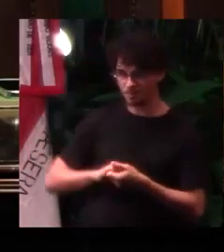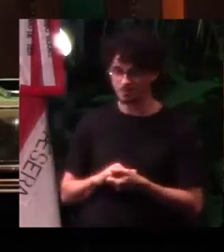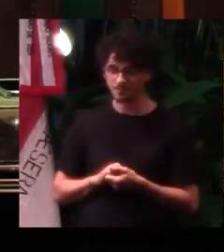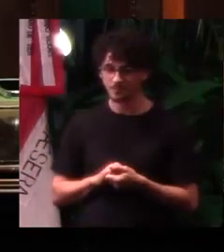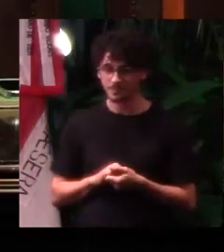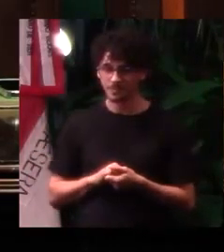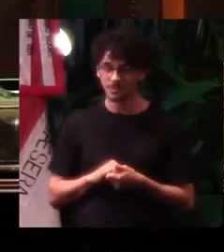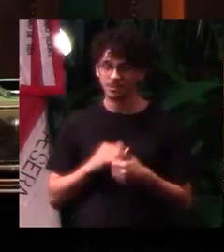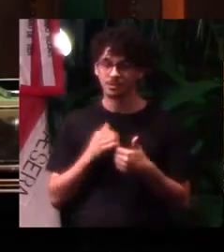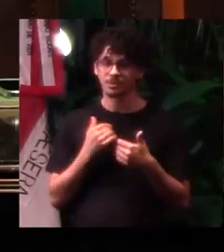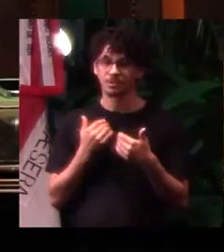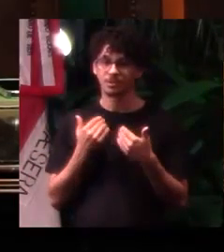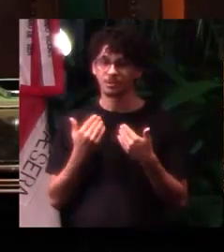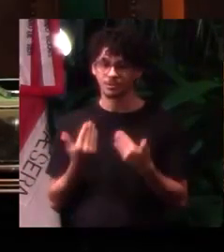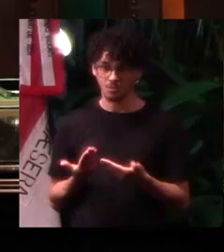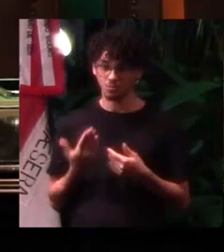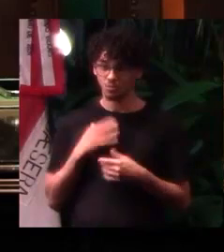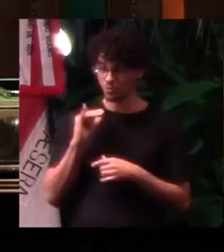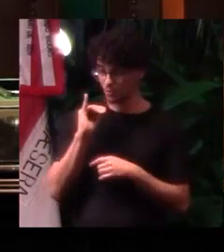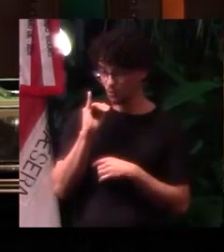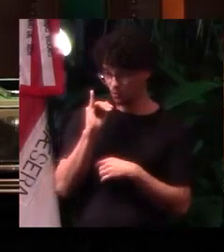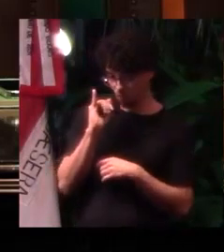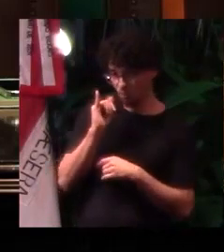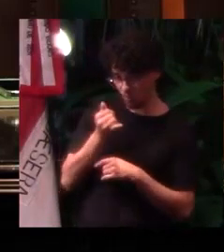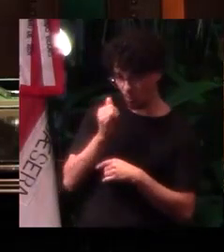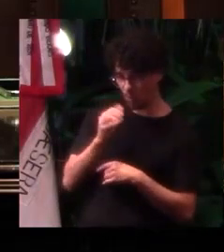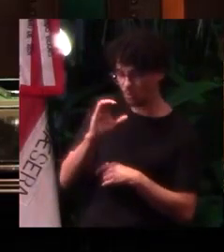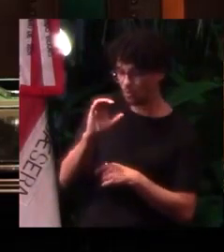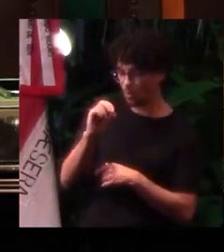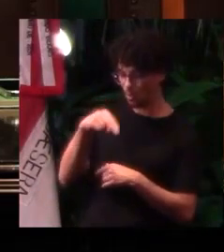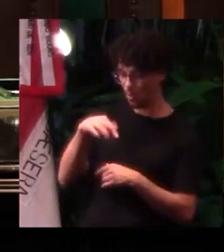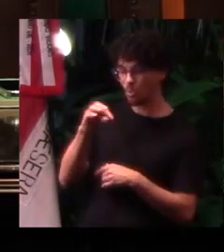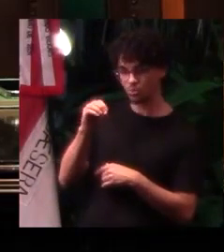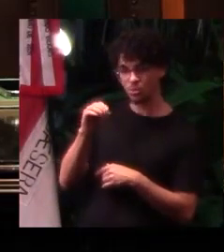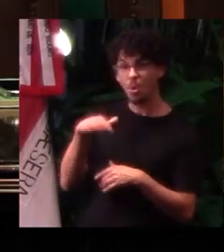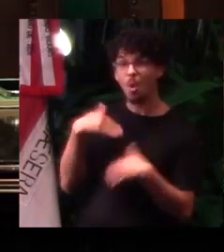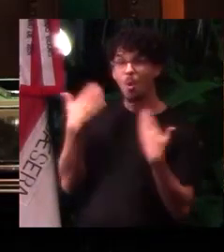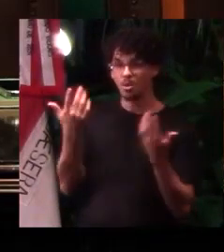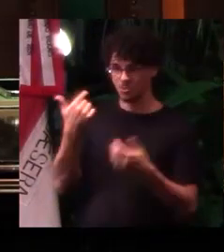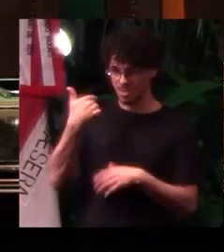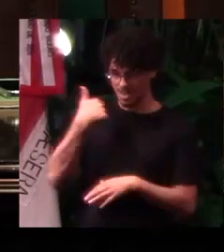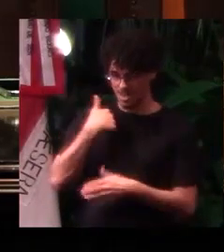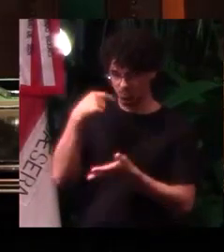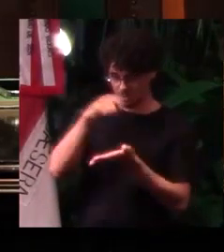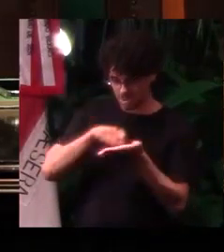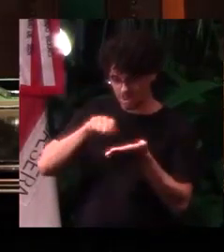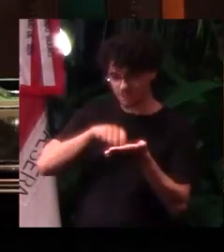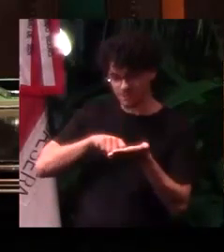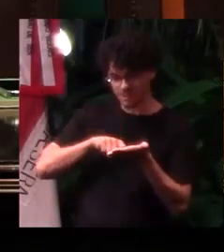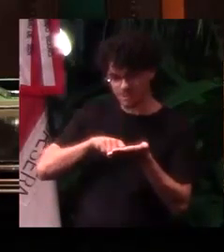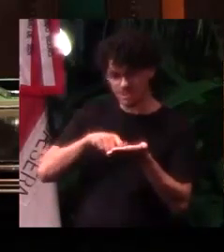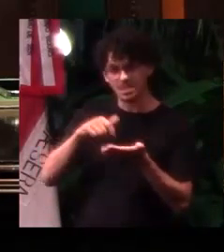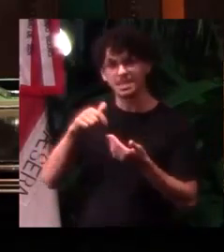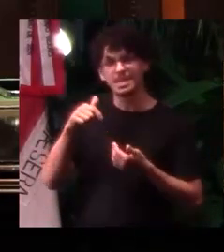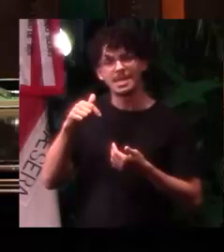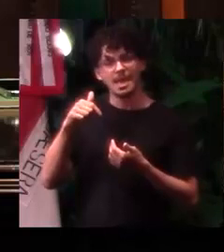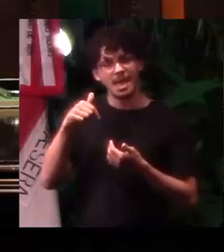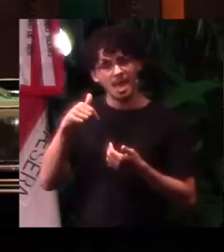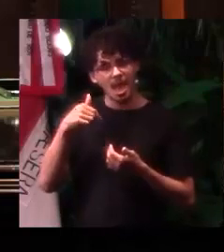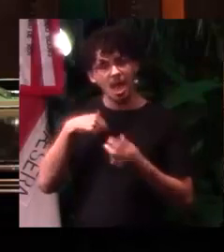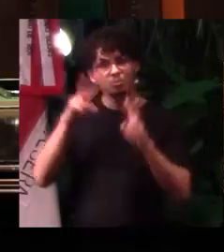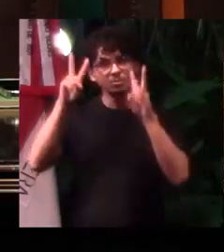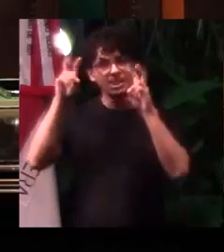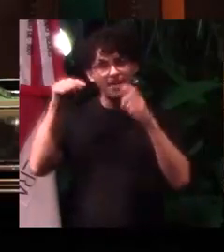E aí, no conto, a meu ver, quando eu escrevi, a questão seria exatamente, uma das questões